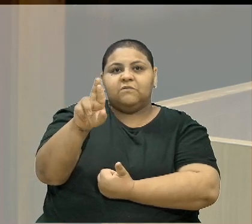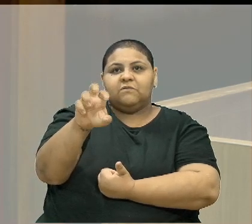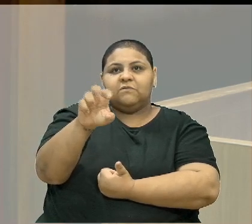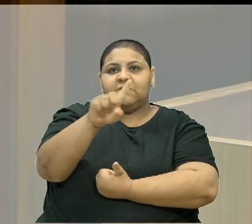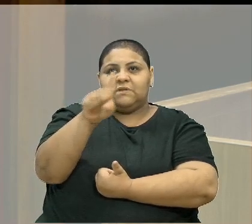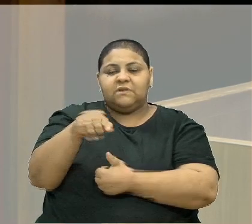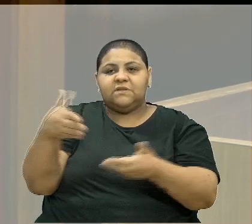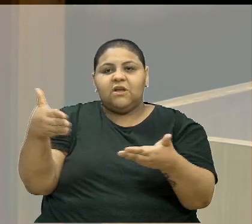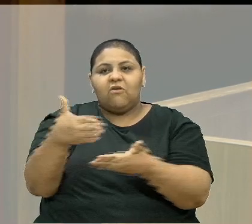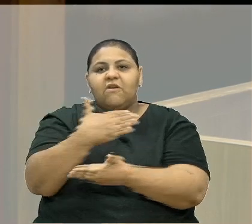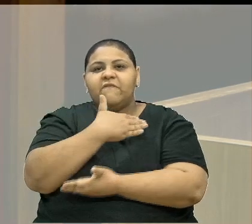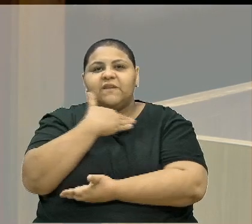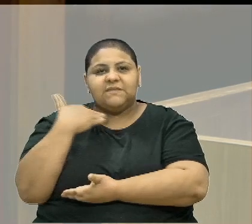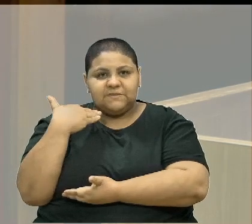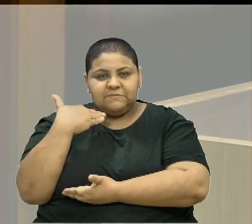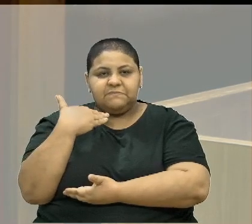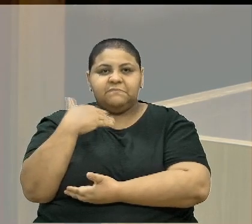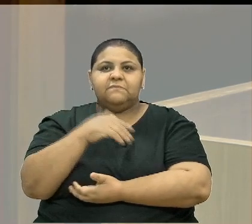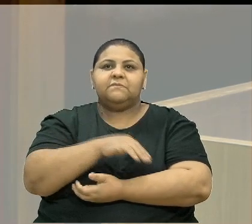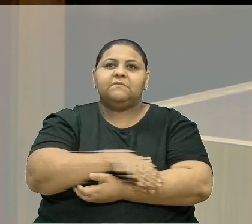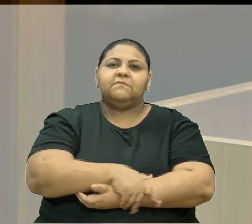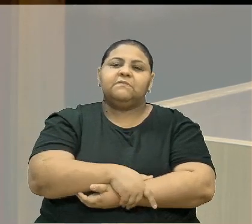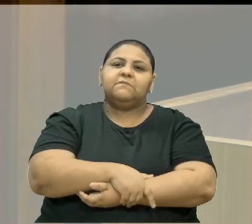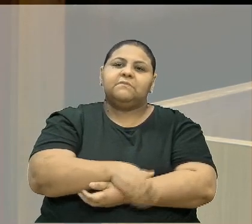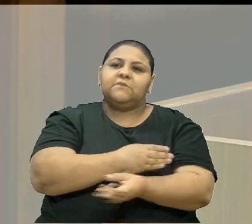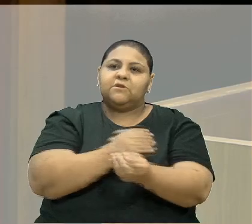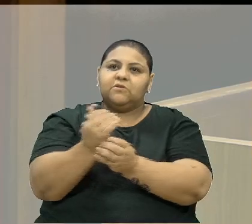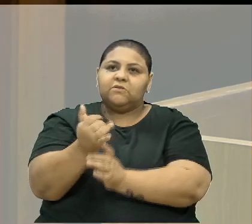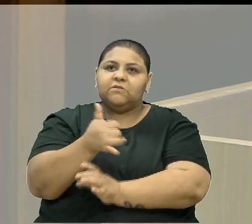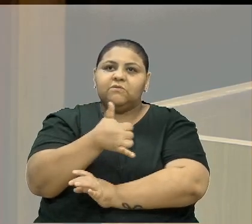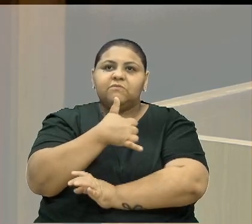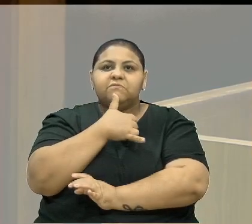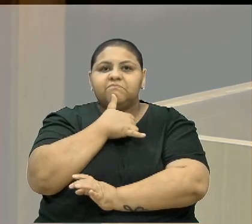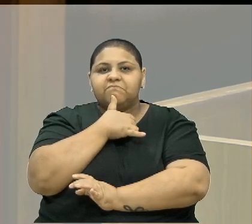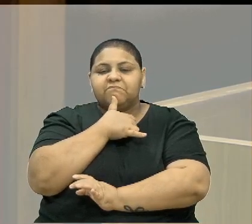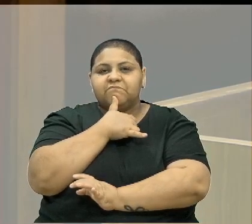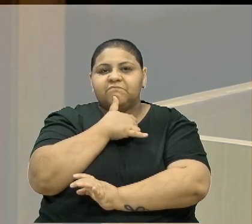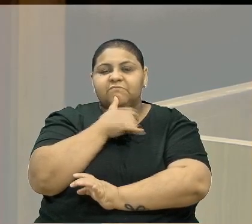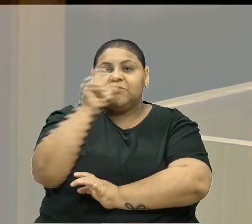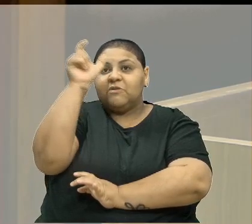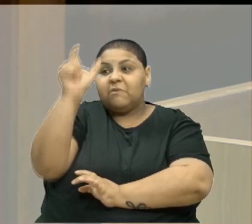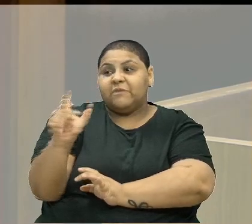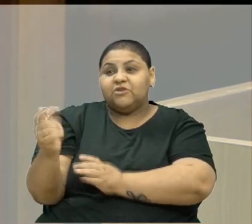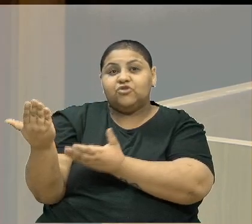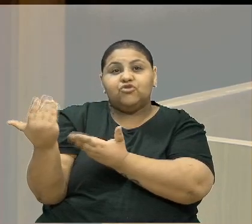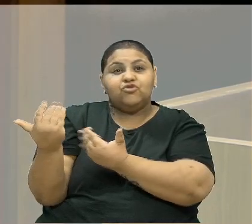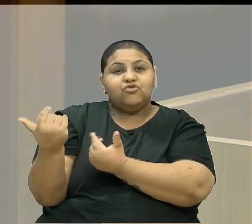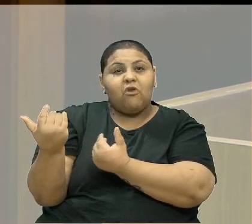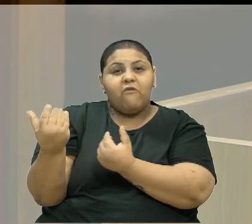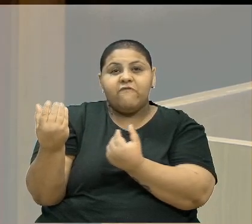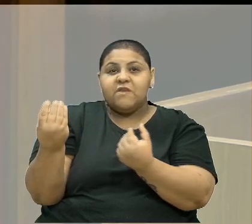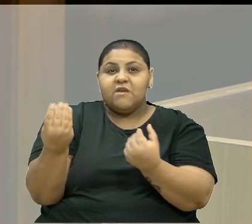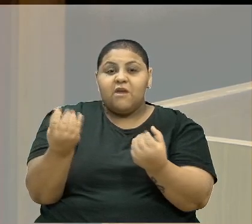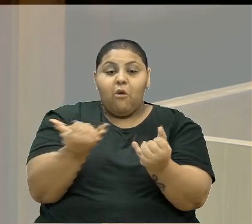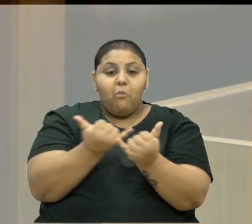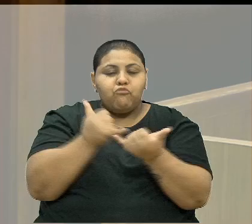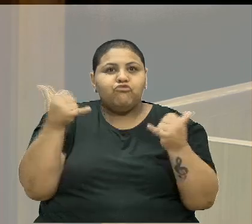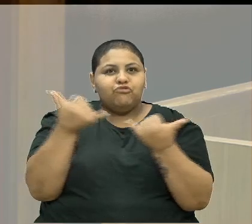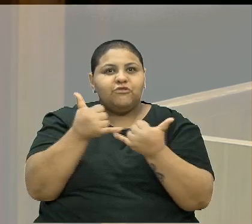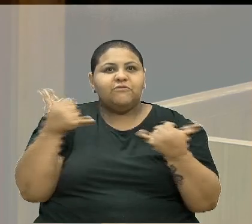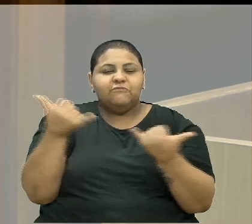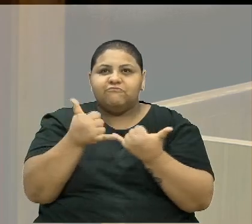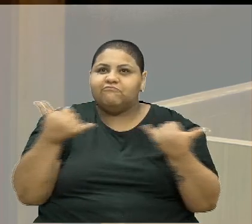deixar. E é com muita tristeza que eu digo isso, uma pessoa jovem, cheia de vida, e